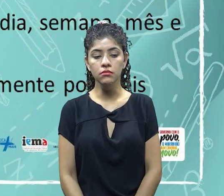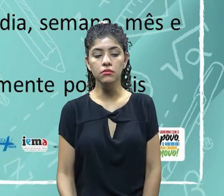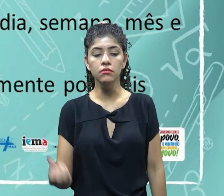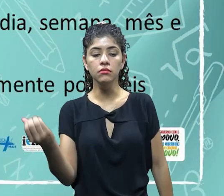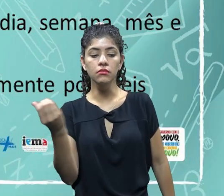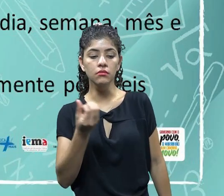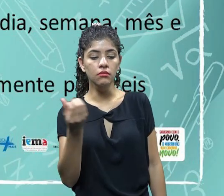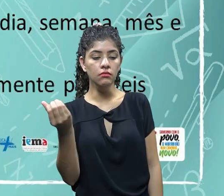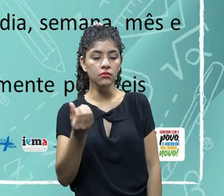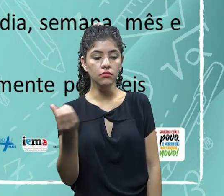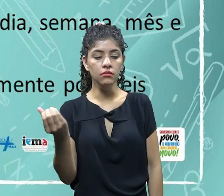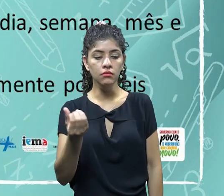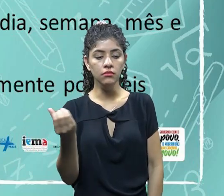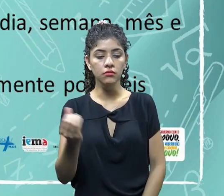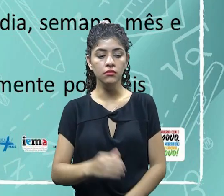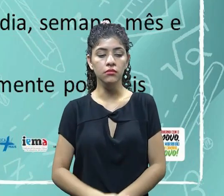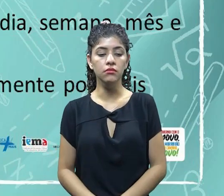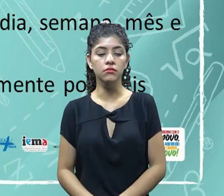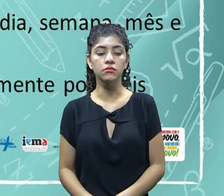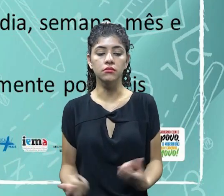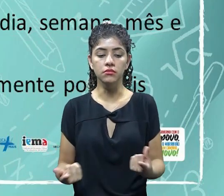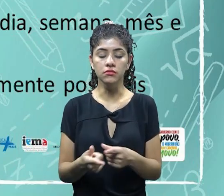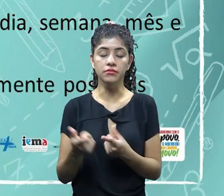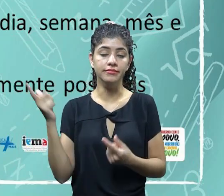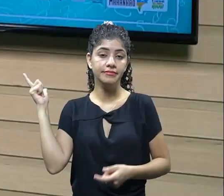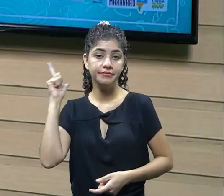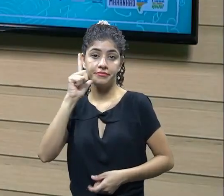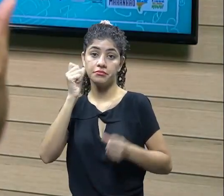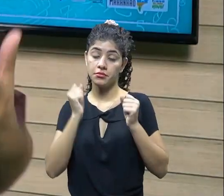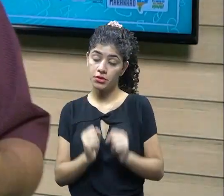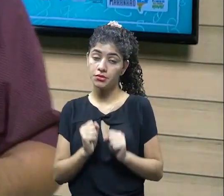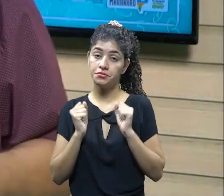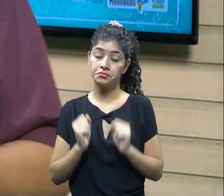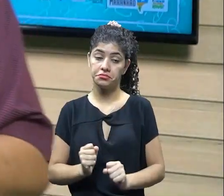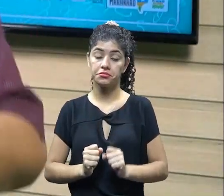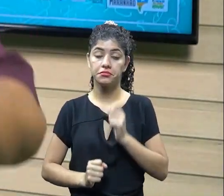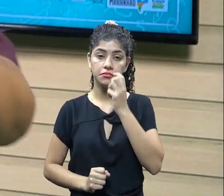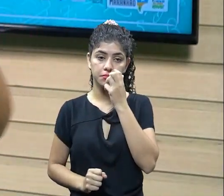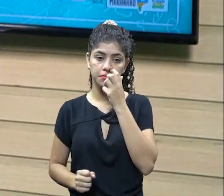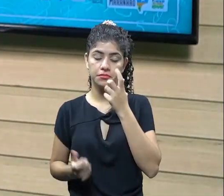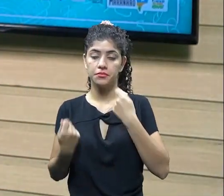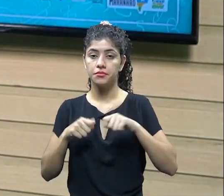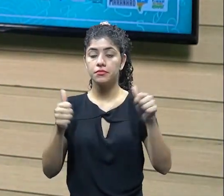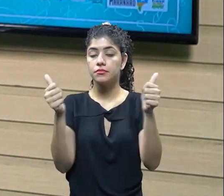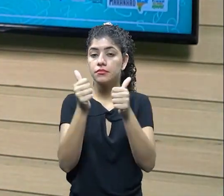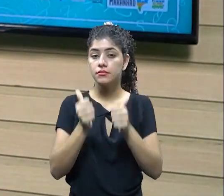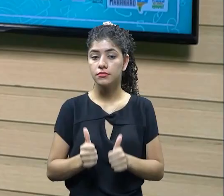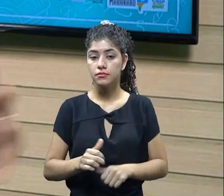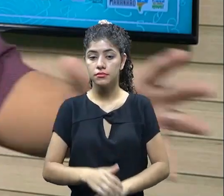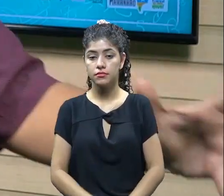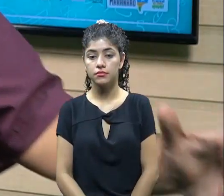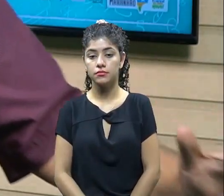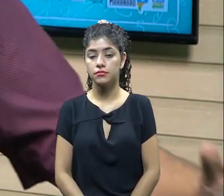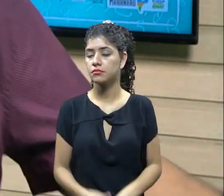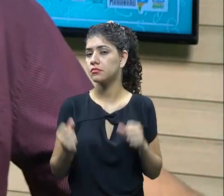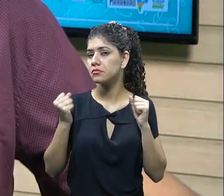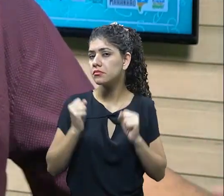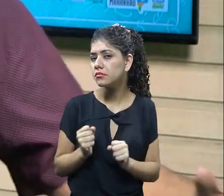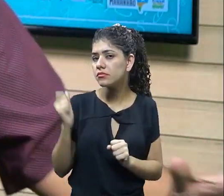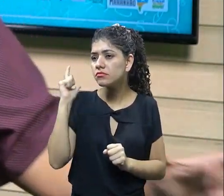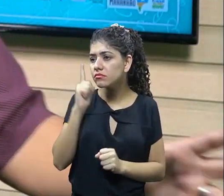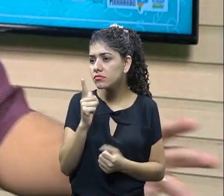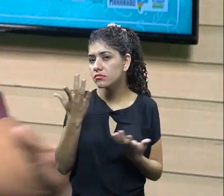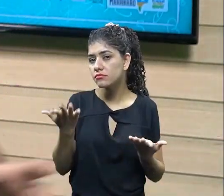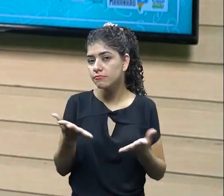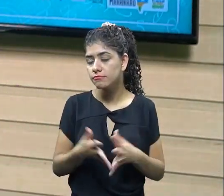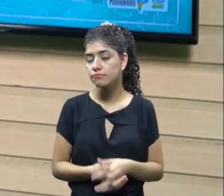E por fim também ser alcançável, tá certo? Se é possível isso, eu tenho que fazer uma análise, olha, será que é possível chegar